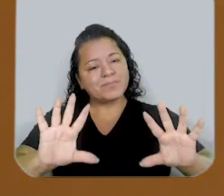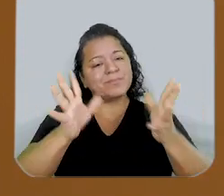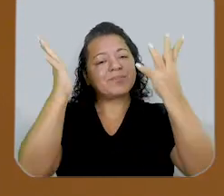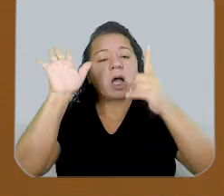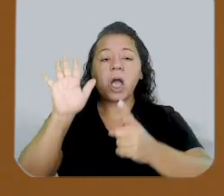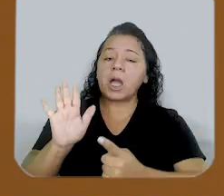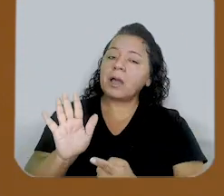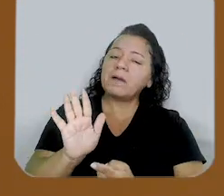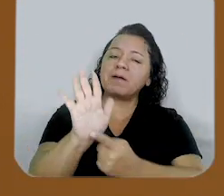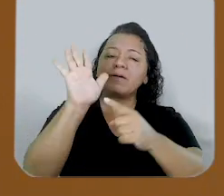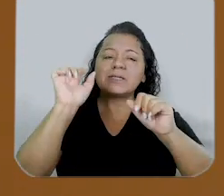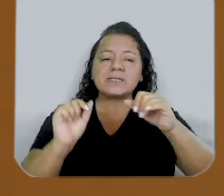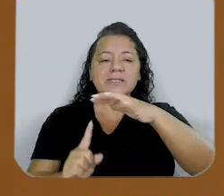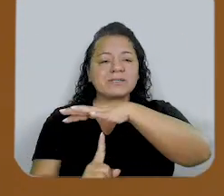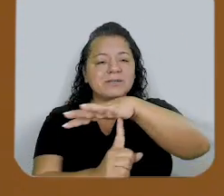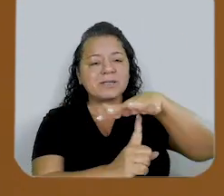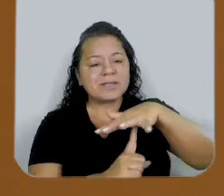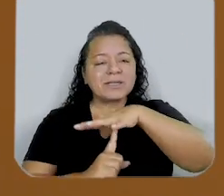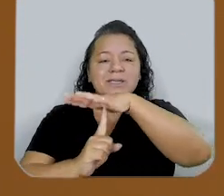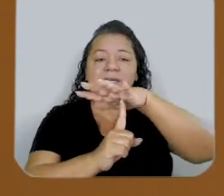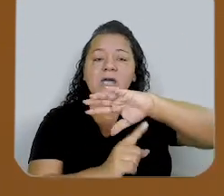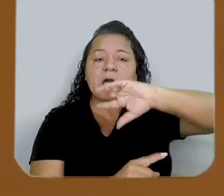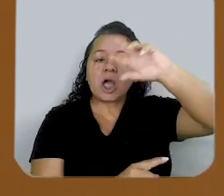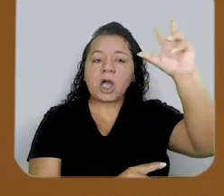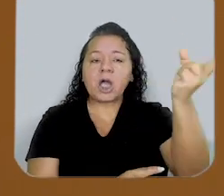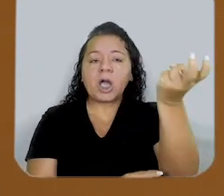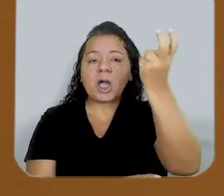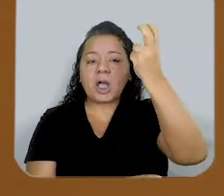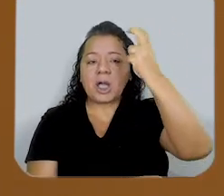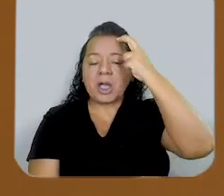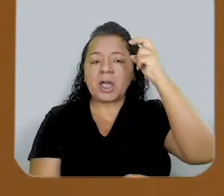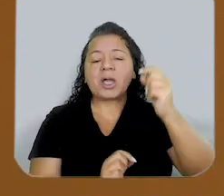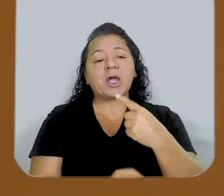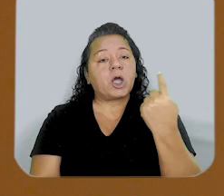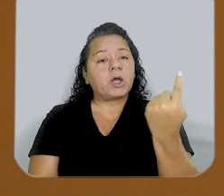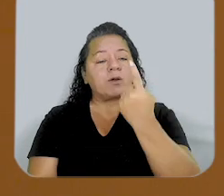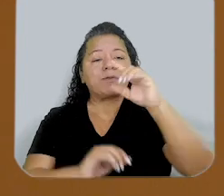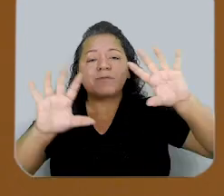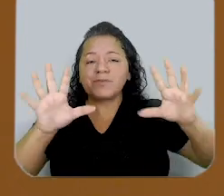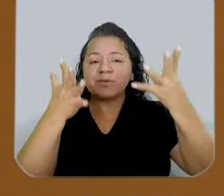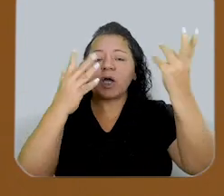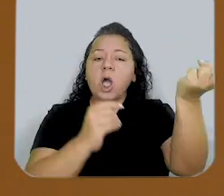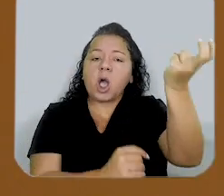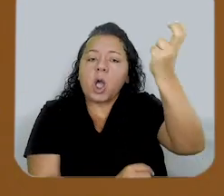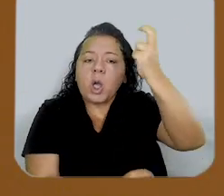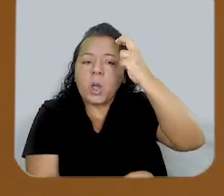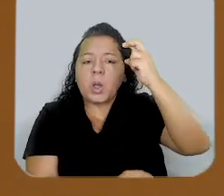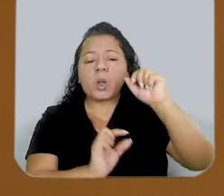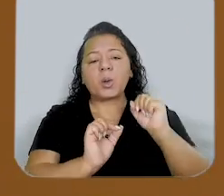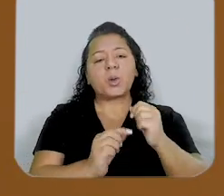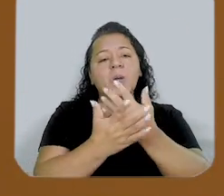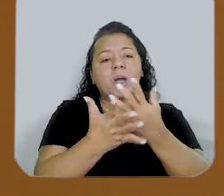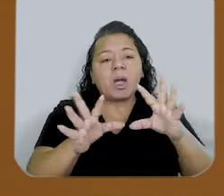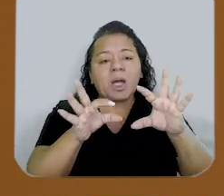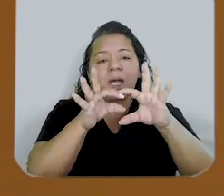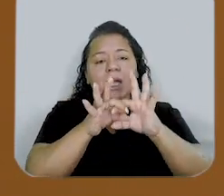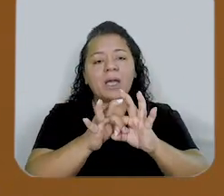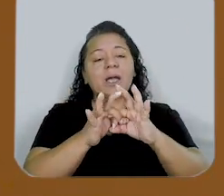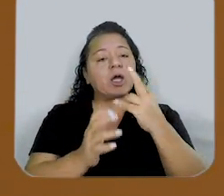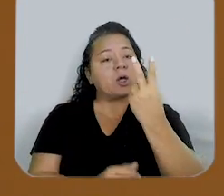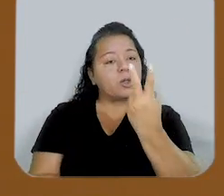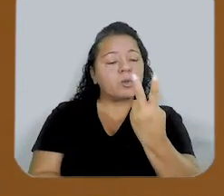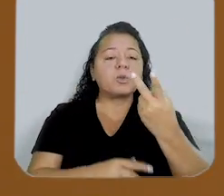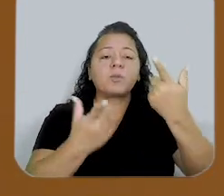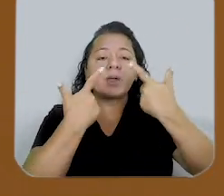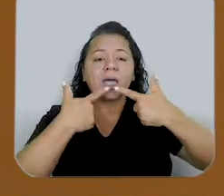festivais, mostras e feira artístico-cultural. Eixo 1, Festival Cultural, categoria D, Artes Integradas, junção de